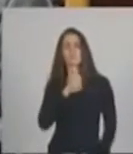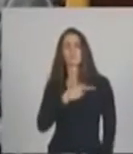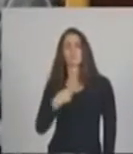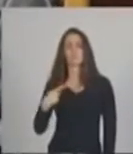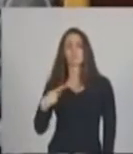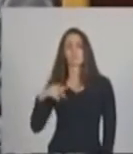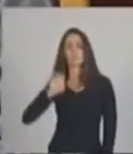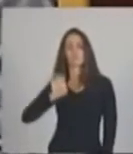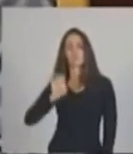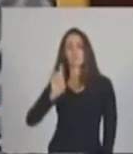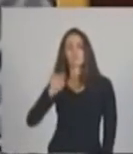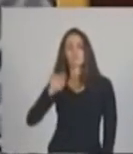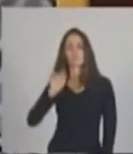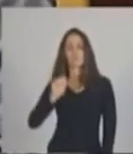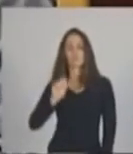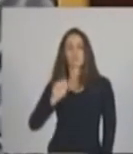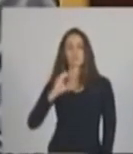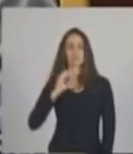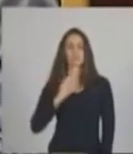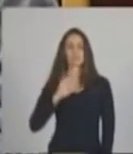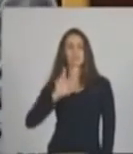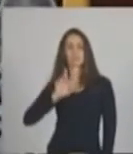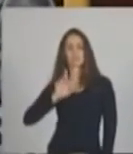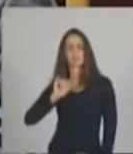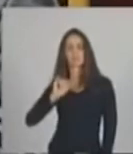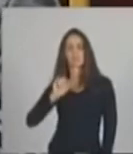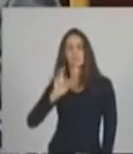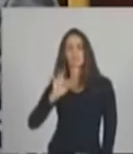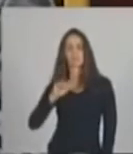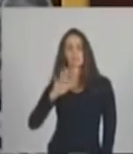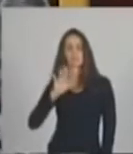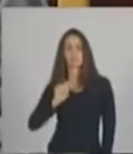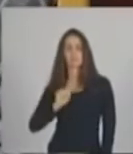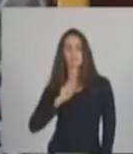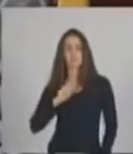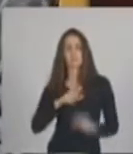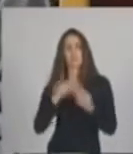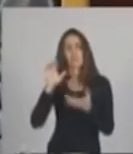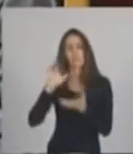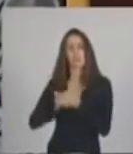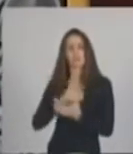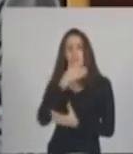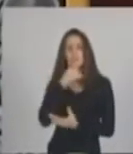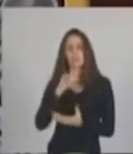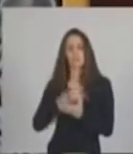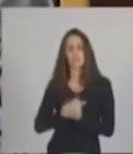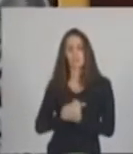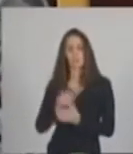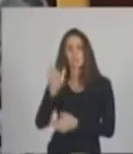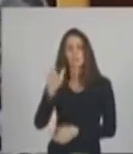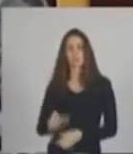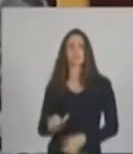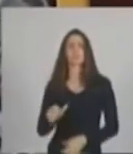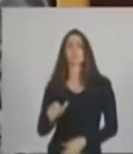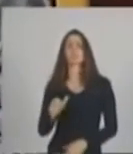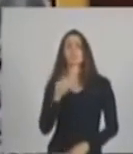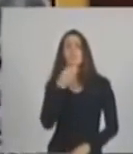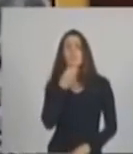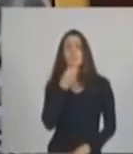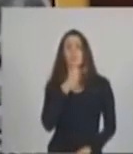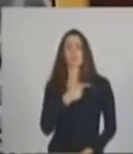Cristina Barreto dos Reis Abdias, esposa do também pastor Manuel Abdias, da Igreja Batista